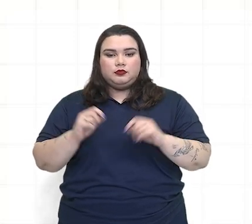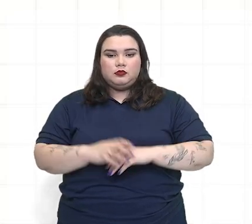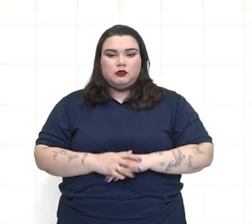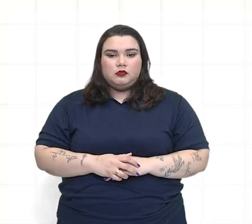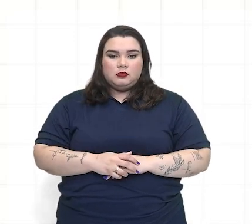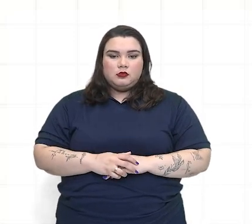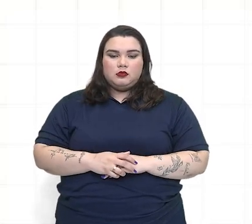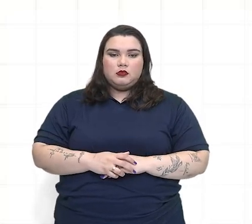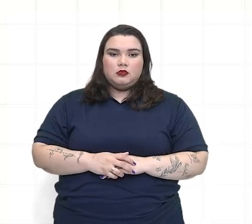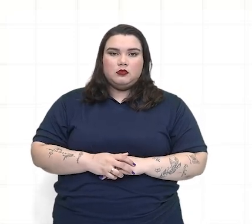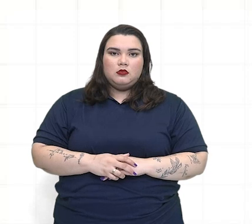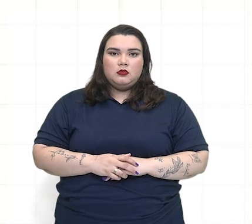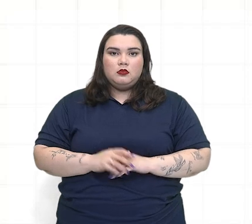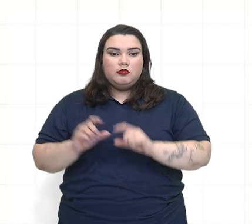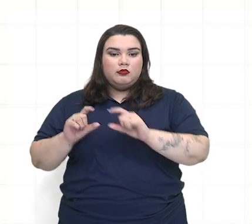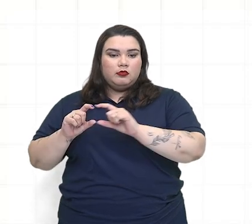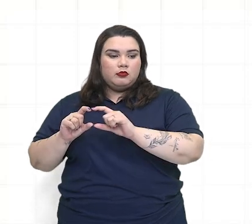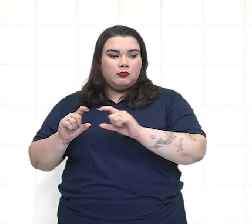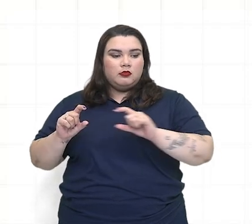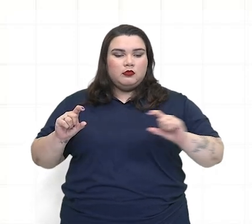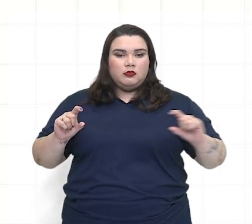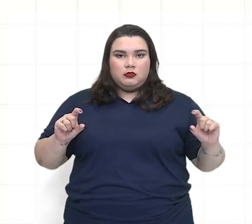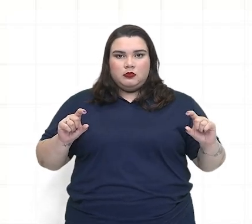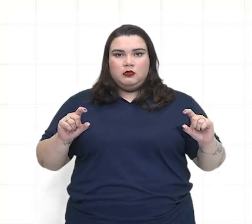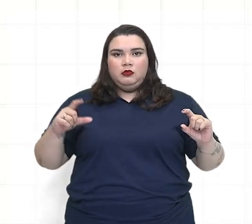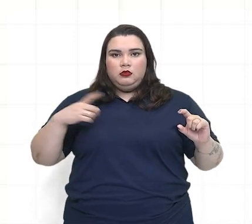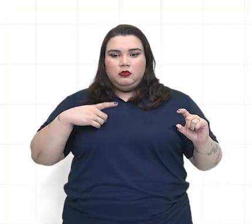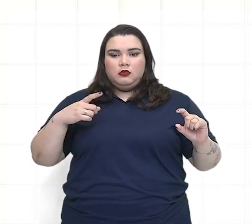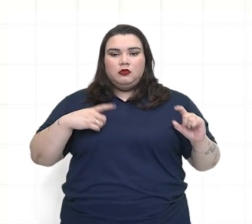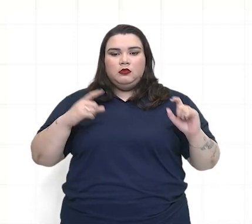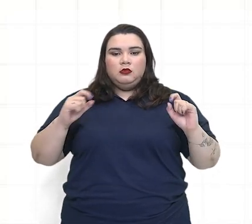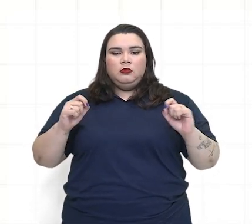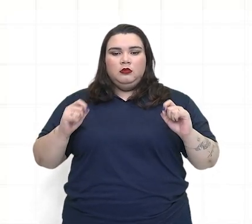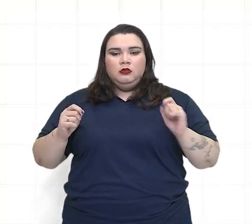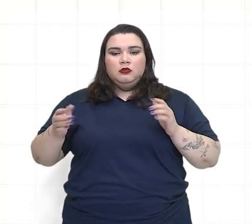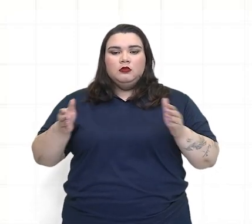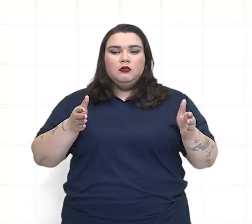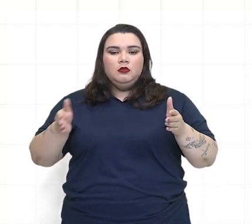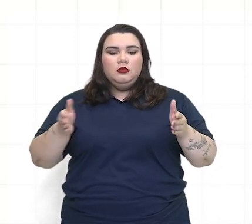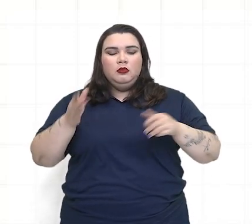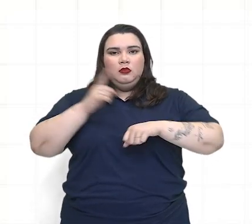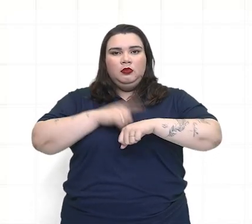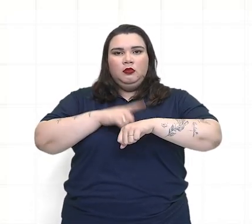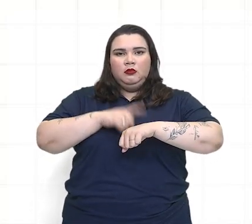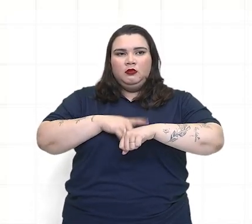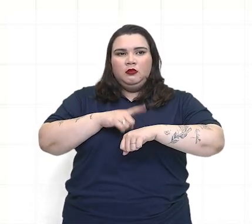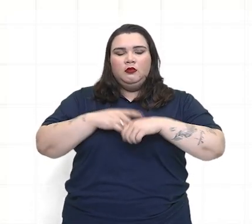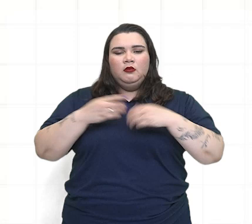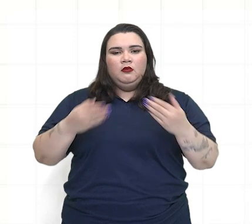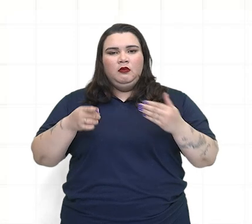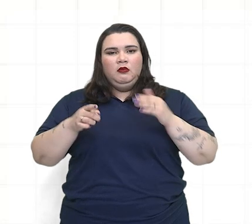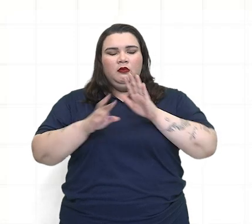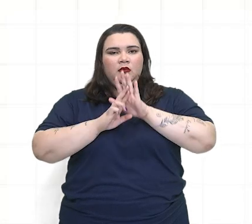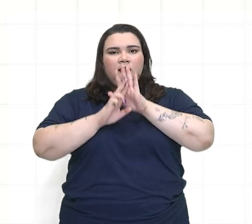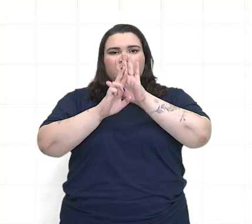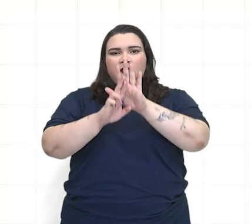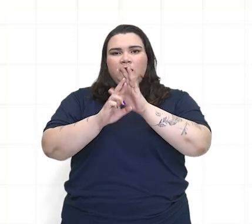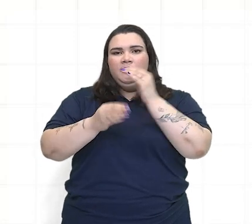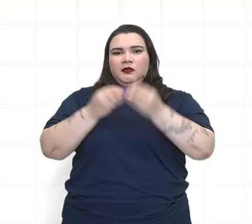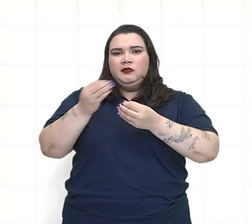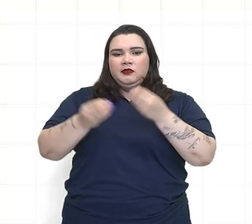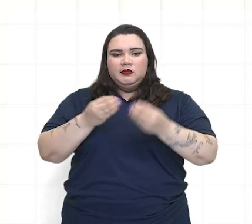eixo aqui horizontal, o tempo, a escala, né, em que foi feita essa análise aqui,